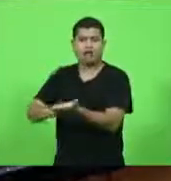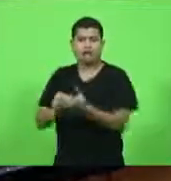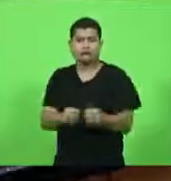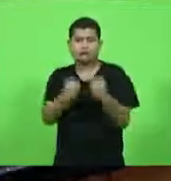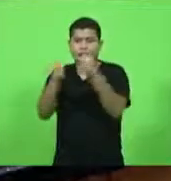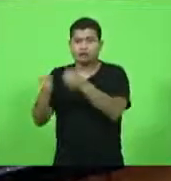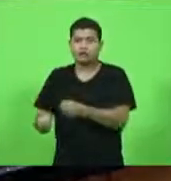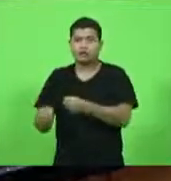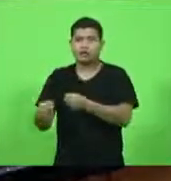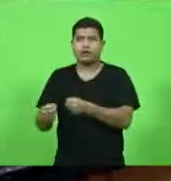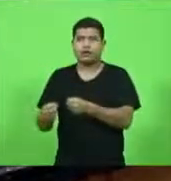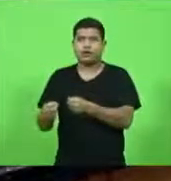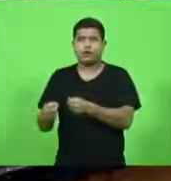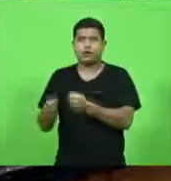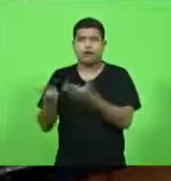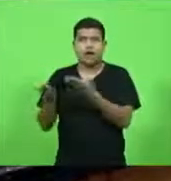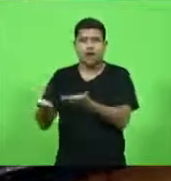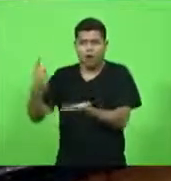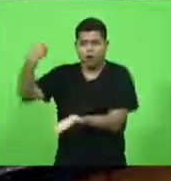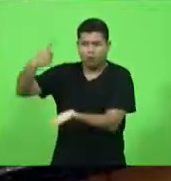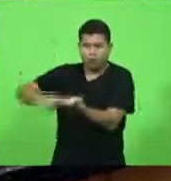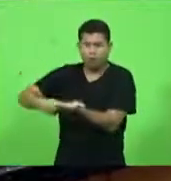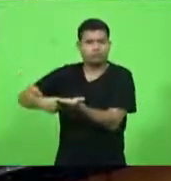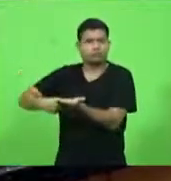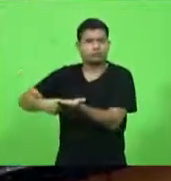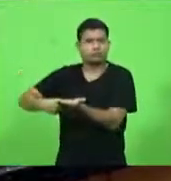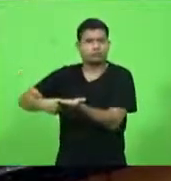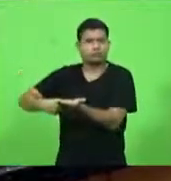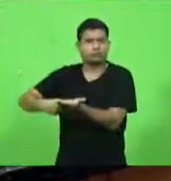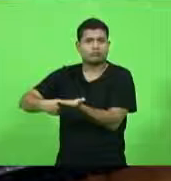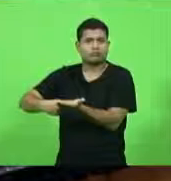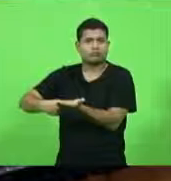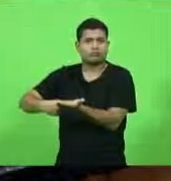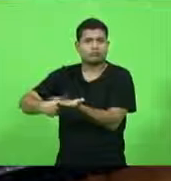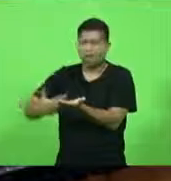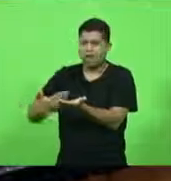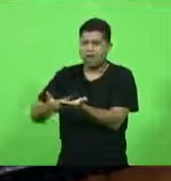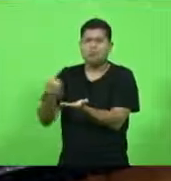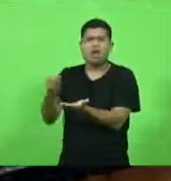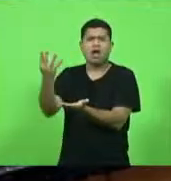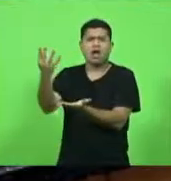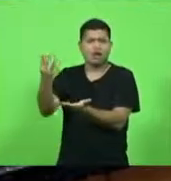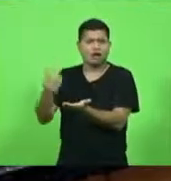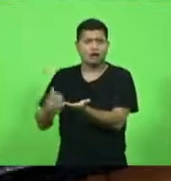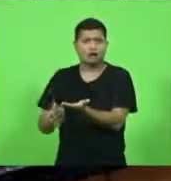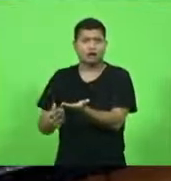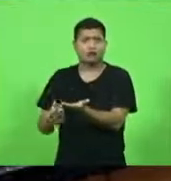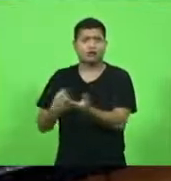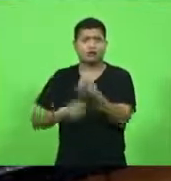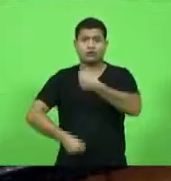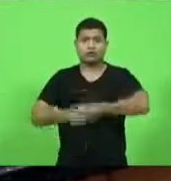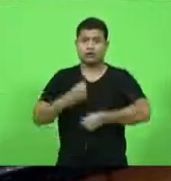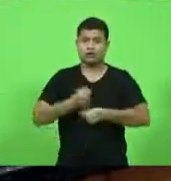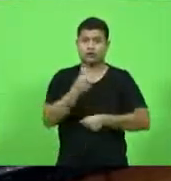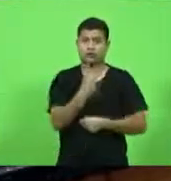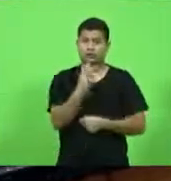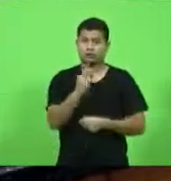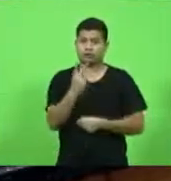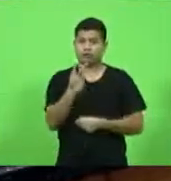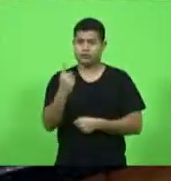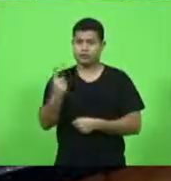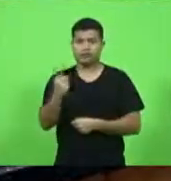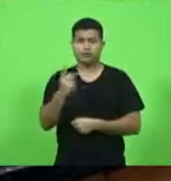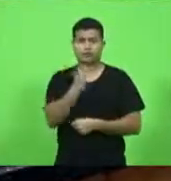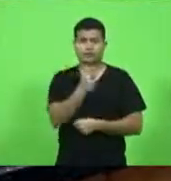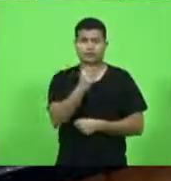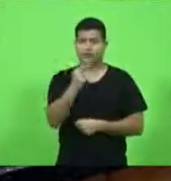porra de acordo é essa? Não, temos um acordo. Isso, 2021, 2022, como eu